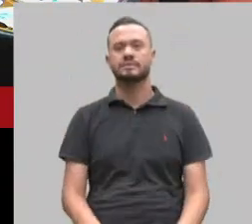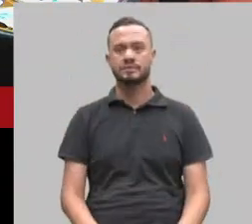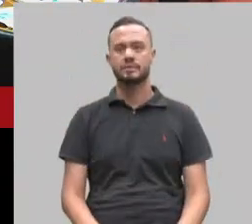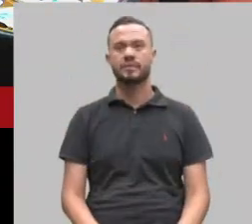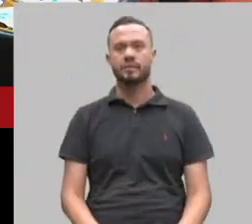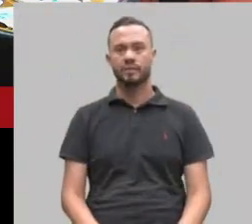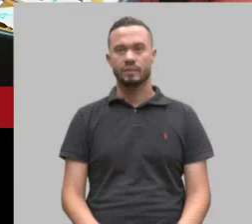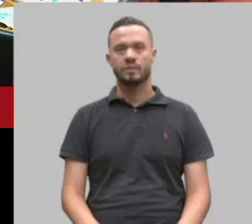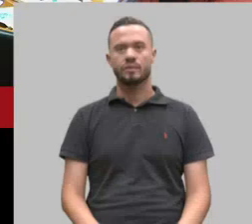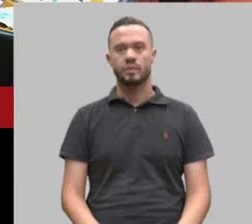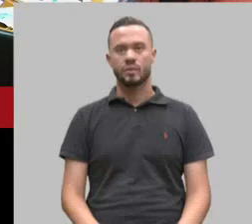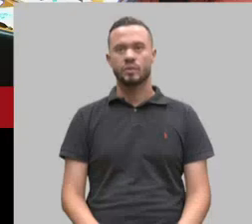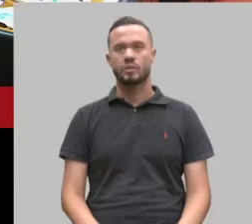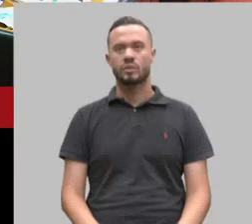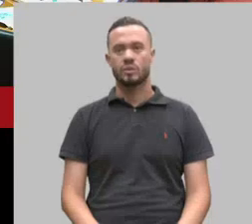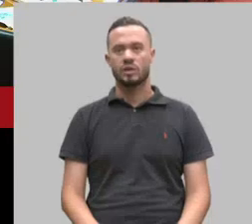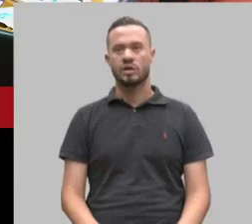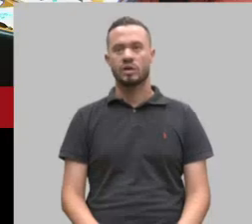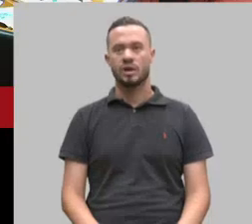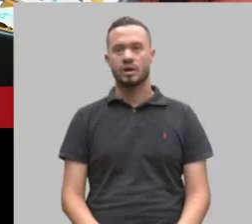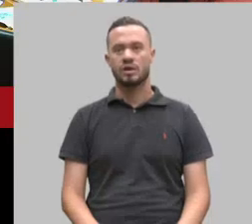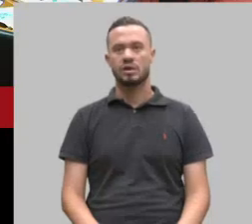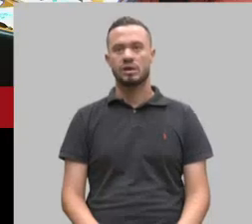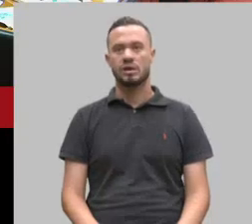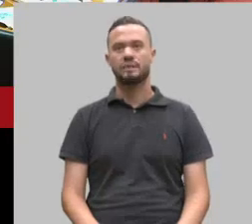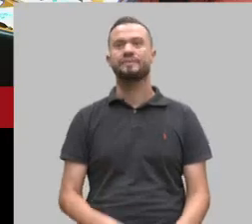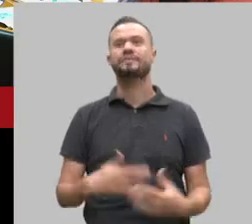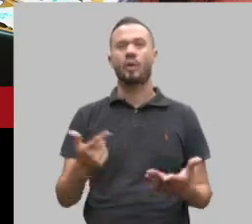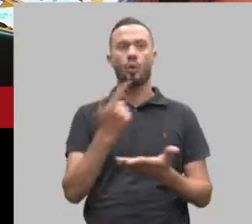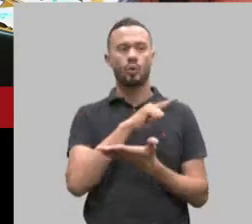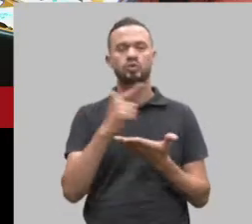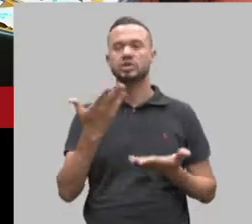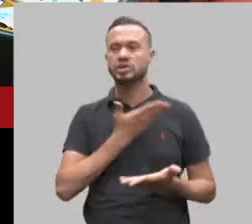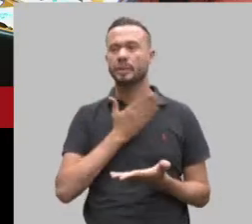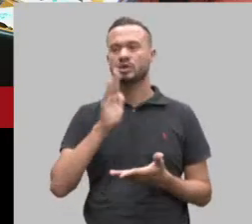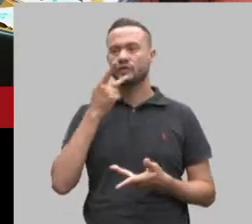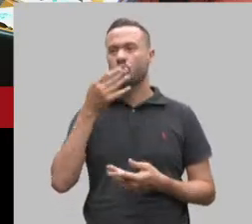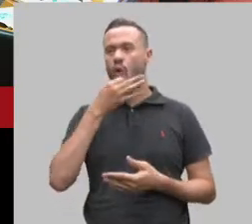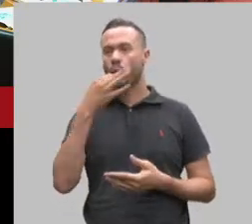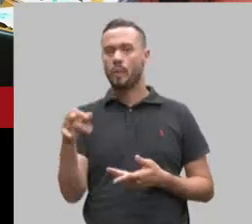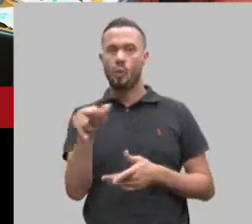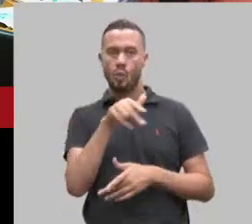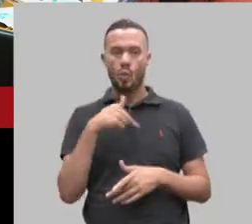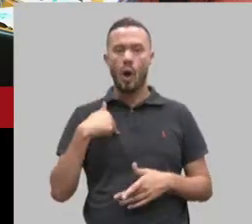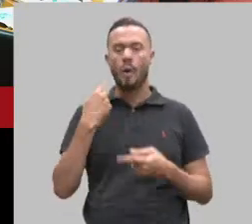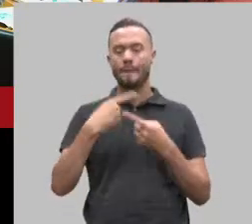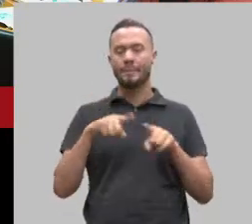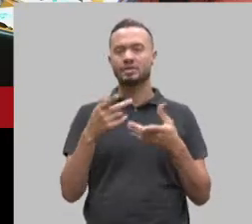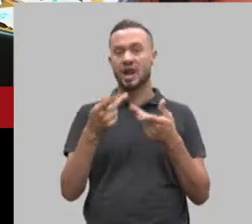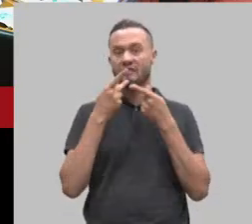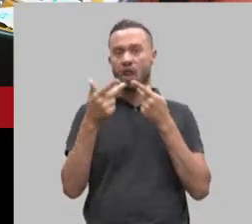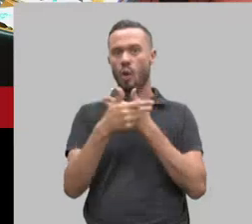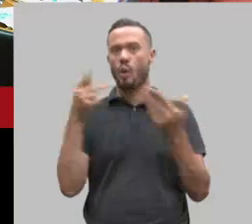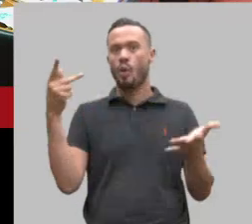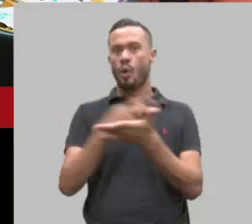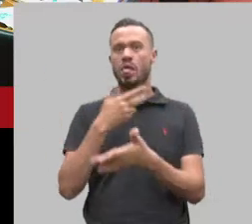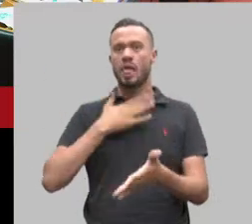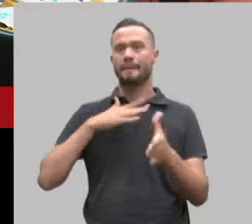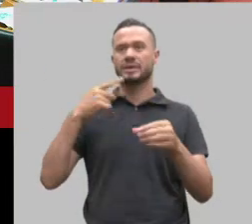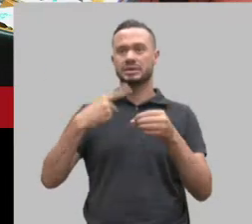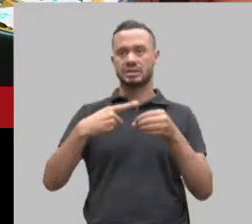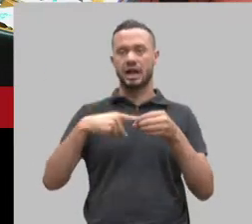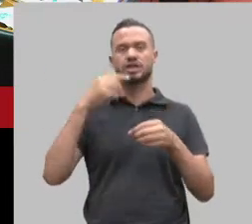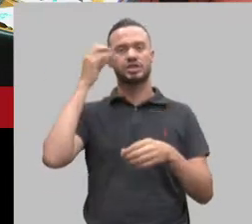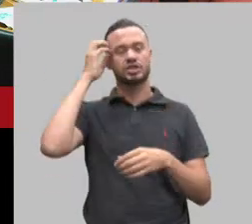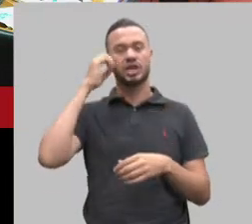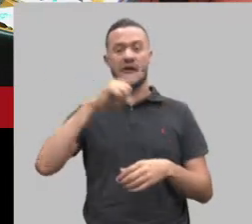garantido É não e eu fui contemplado por muitos dos colegas aqui mas eu só queria deixar um ocorrido que aconteceu na minha cidade eu já tive que ver um aluno